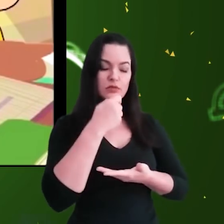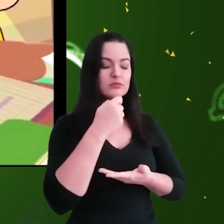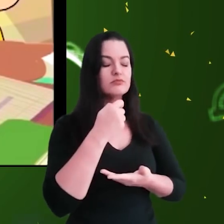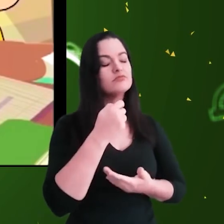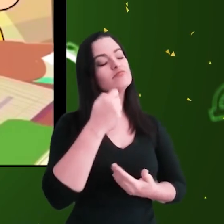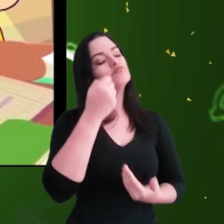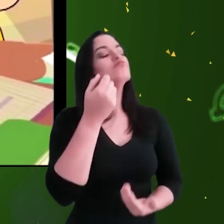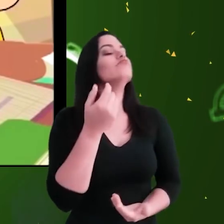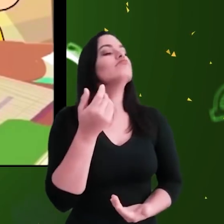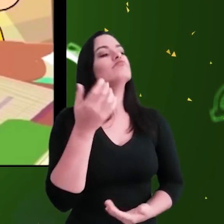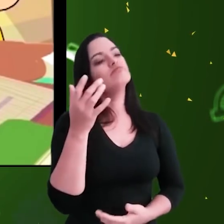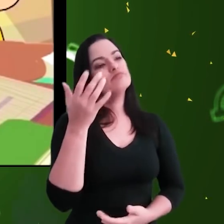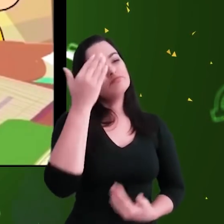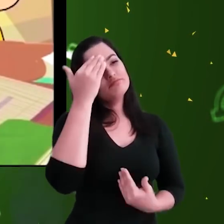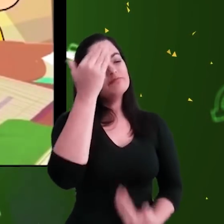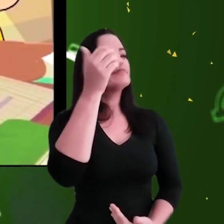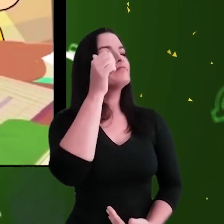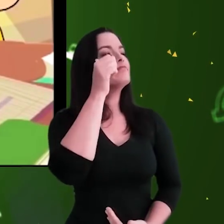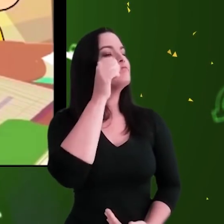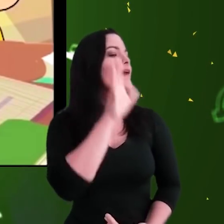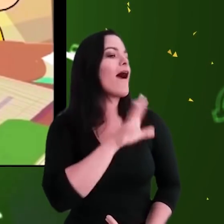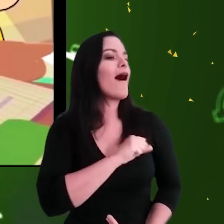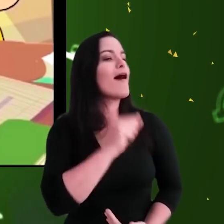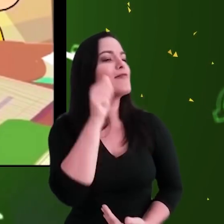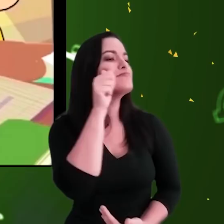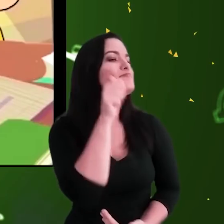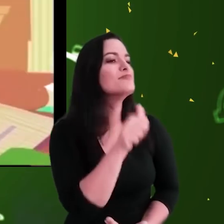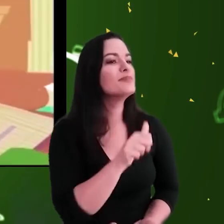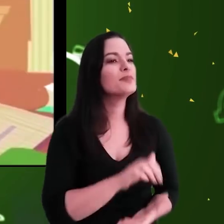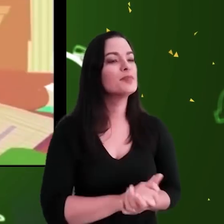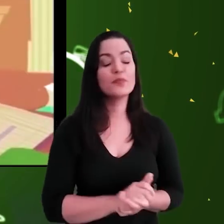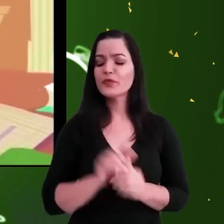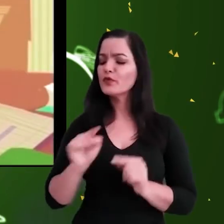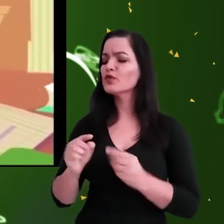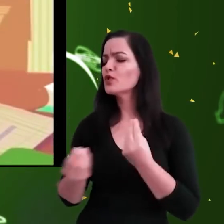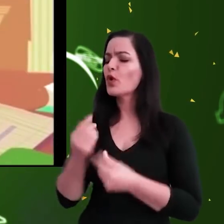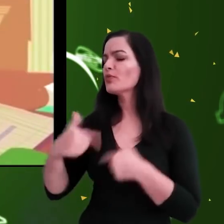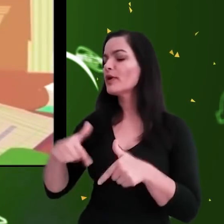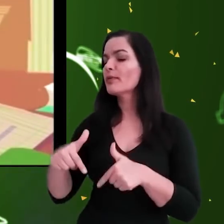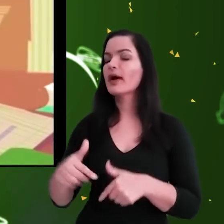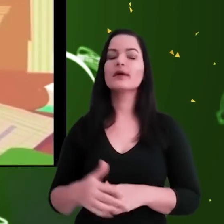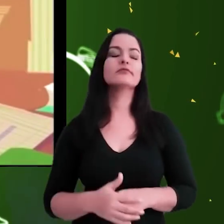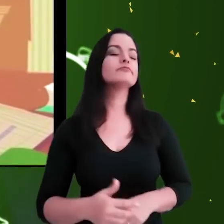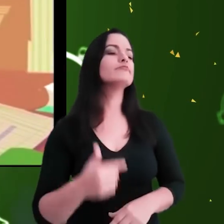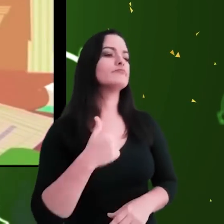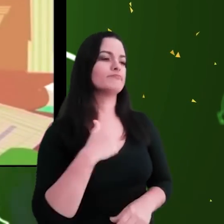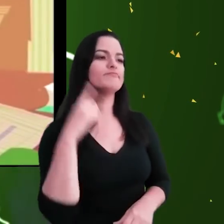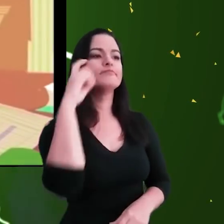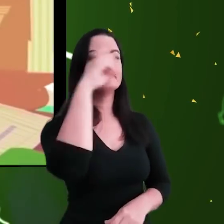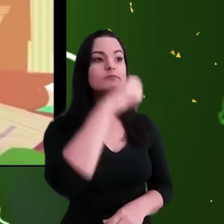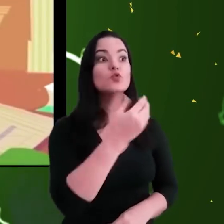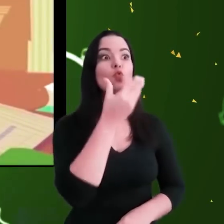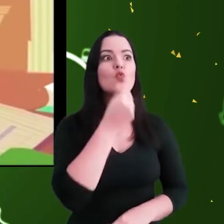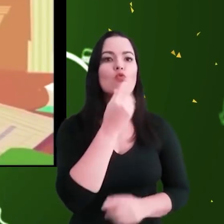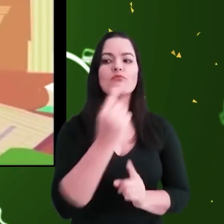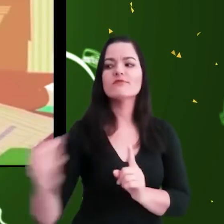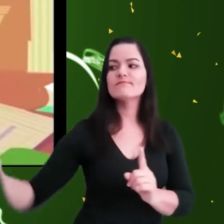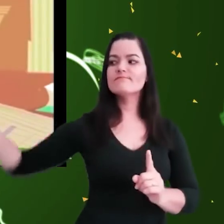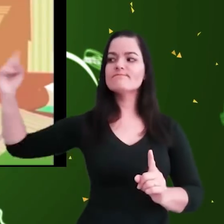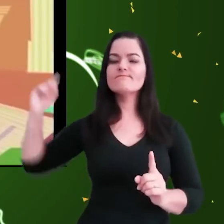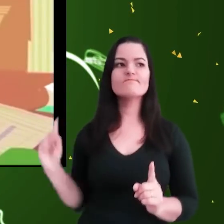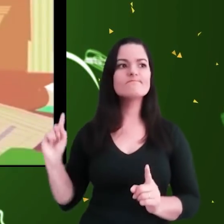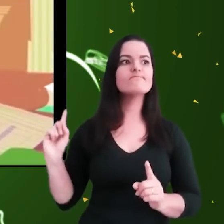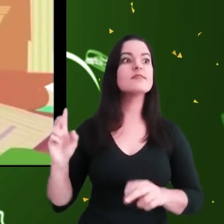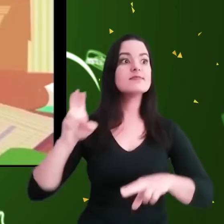Que delícia, querida. Como foi o seu dia? Foi pesado. Eu peguei um passageiro que pesava uns 100